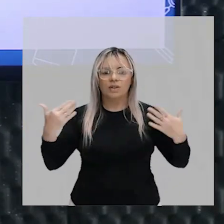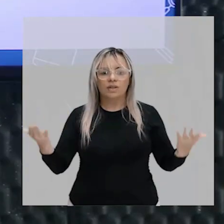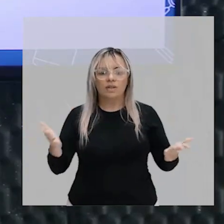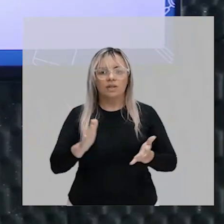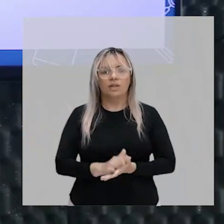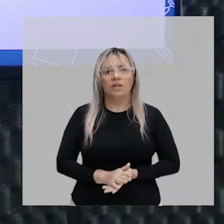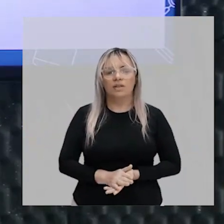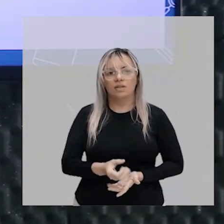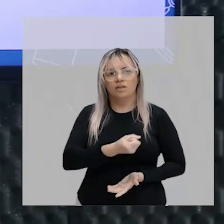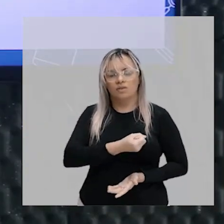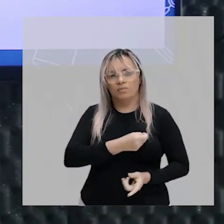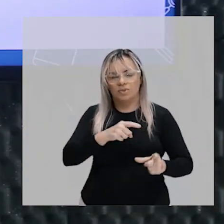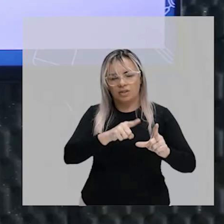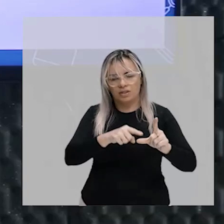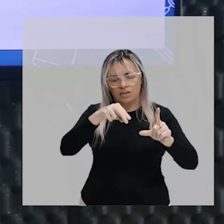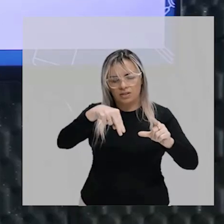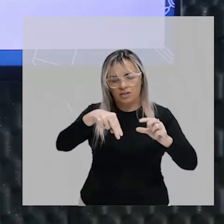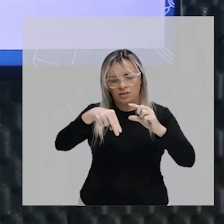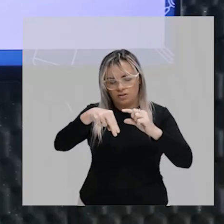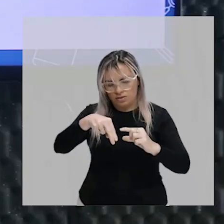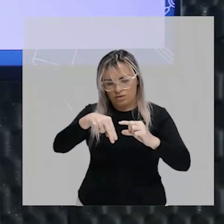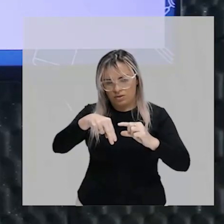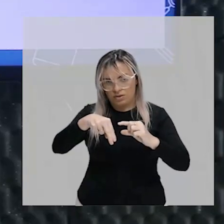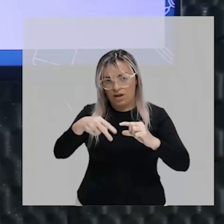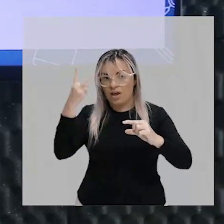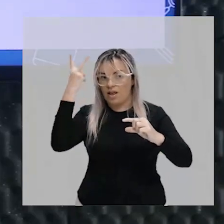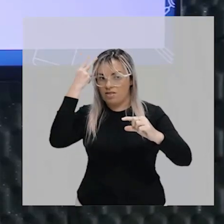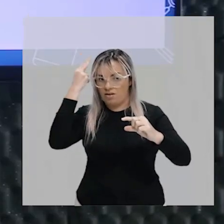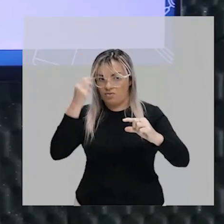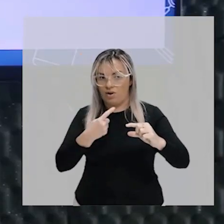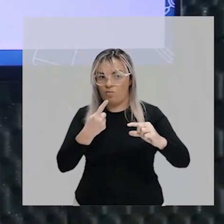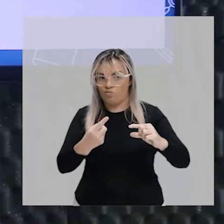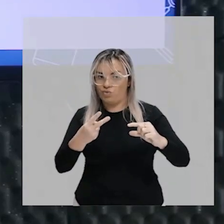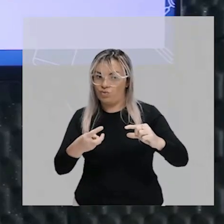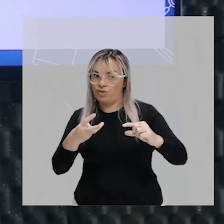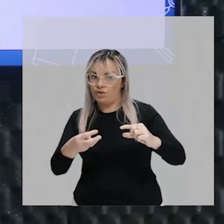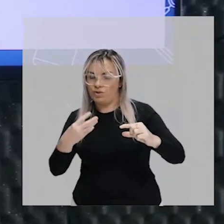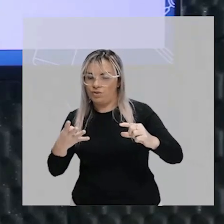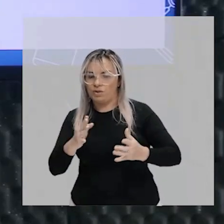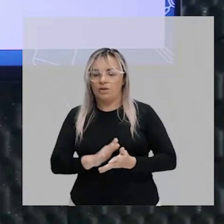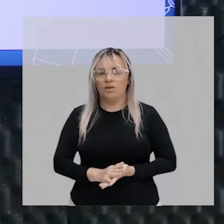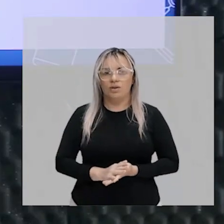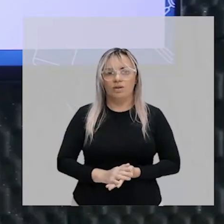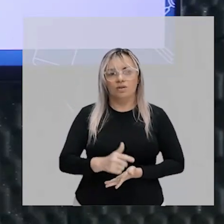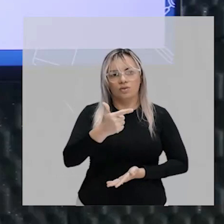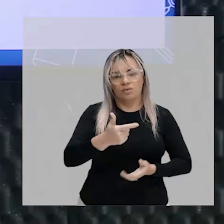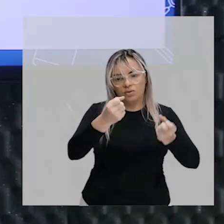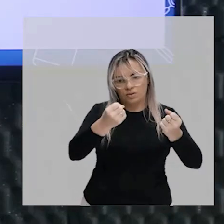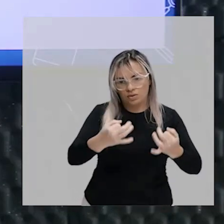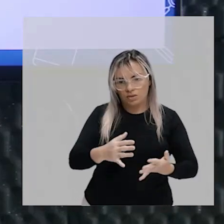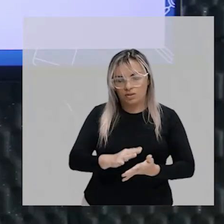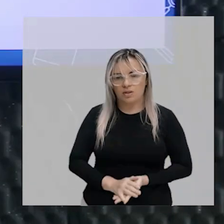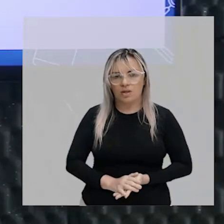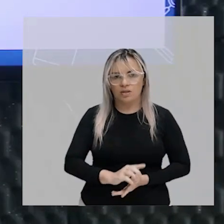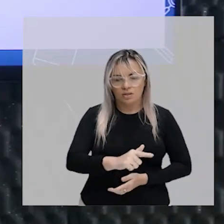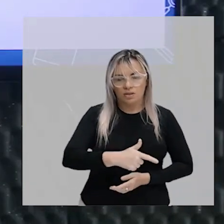primeira coisa ele é natural tá Guarda essa informação segunda coisa Ele está entre 2 e 40 podendo